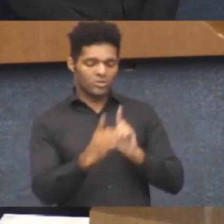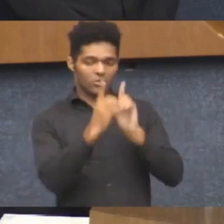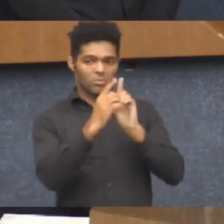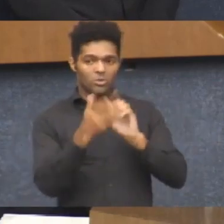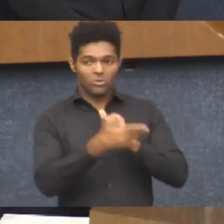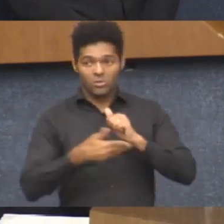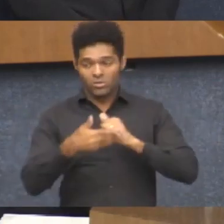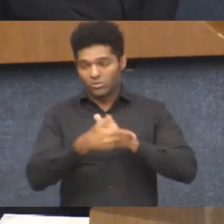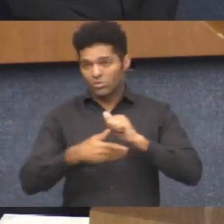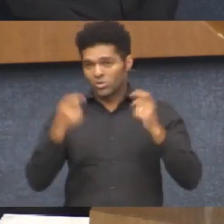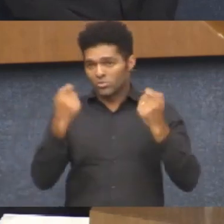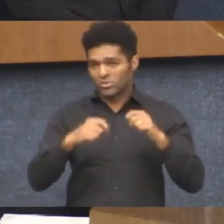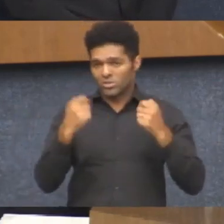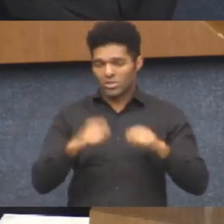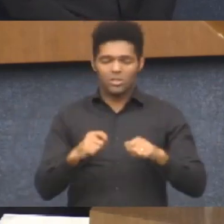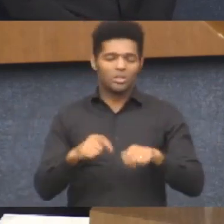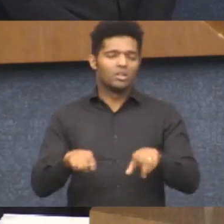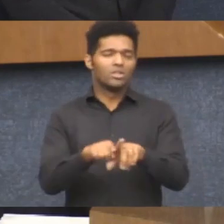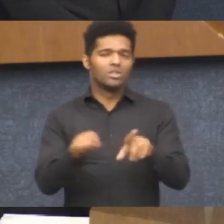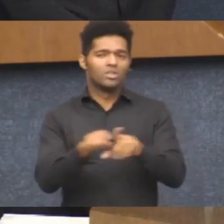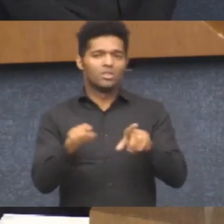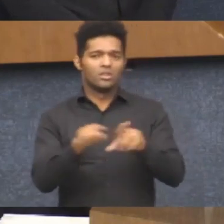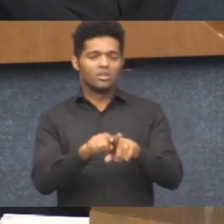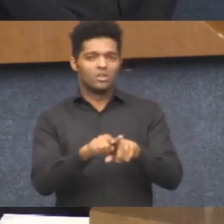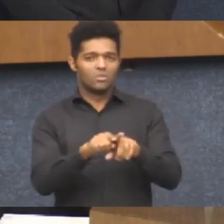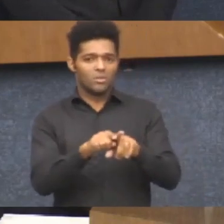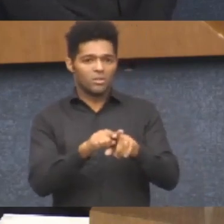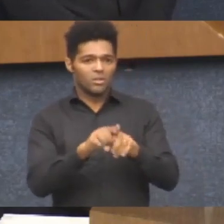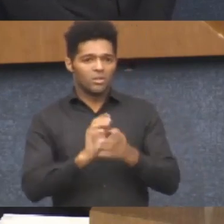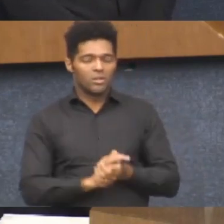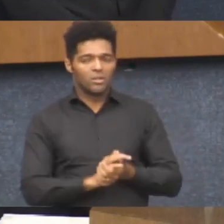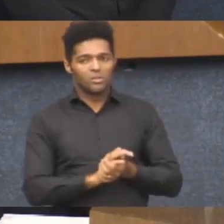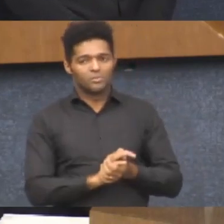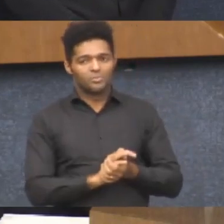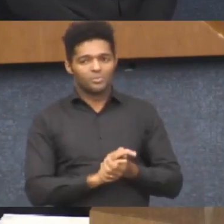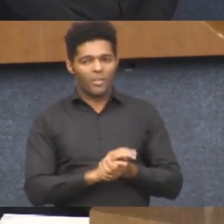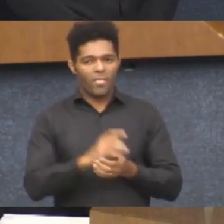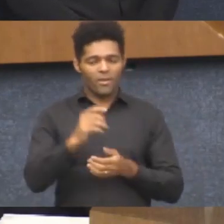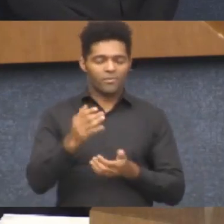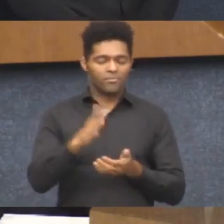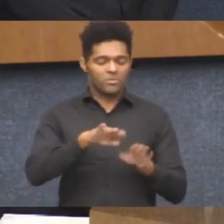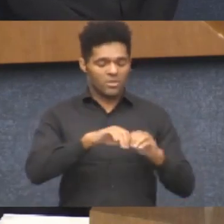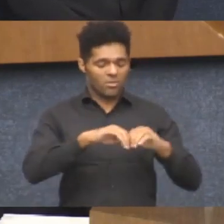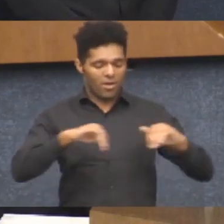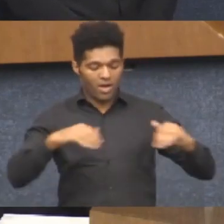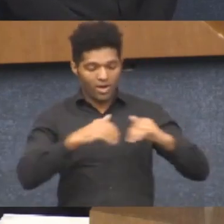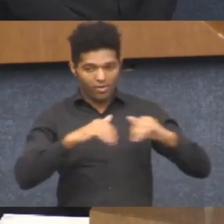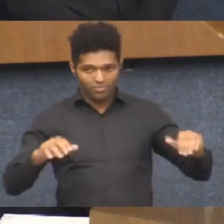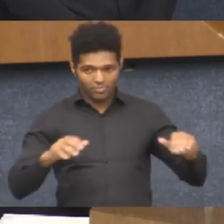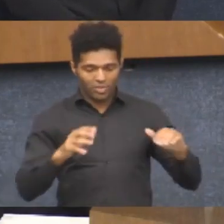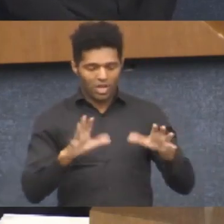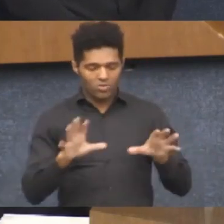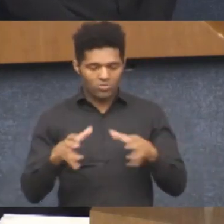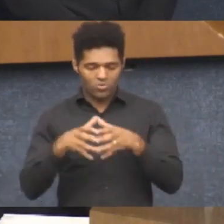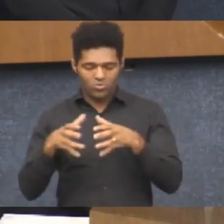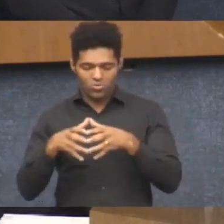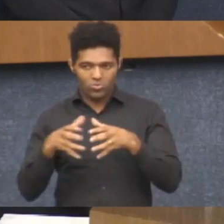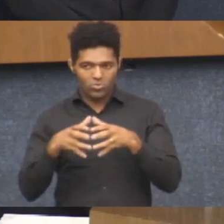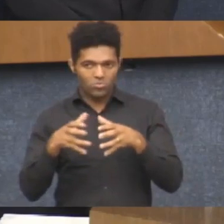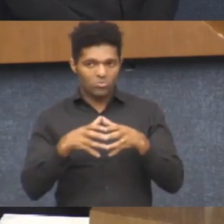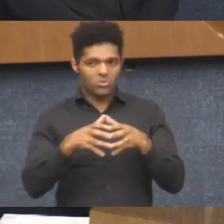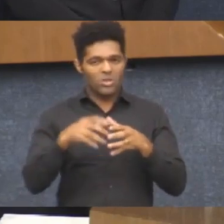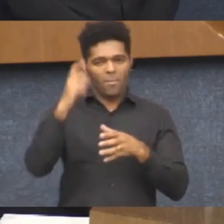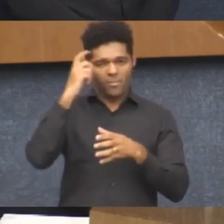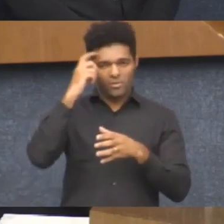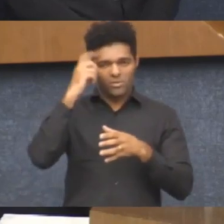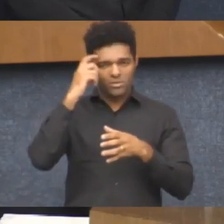nossas unidades. Então, a gente percebeu que a gente precisaria, na verdade, apagar algumas unidades básicas, redesenhar, porque as nossas unidades